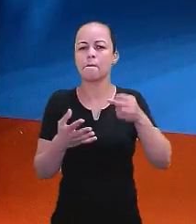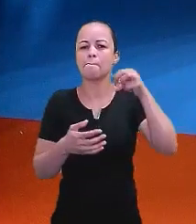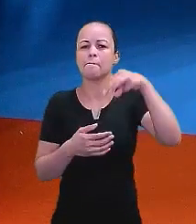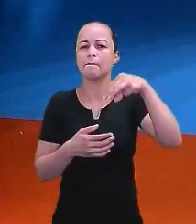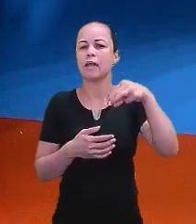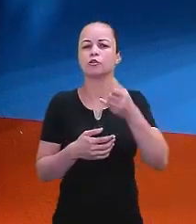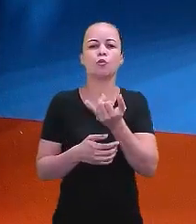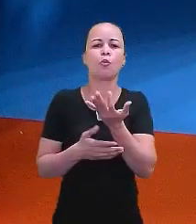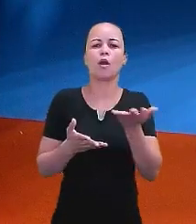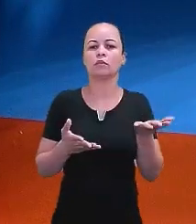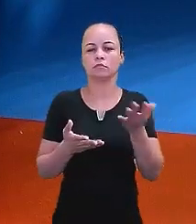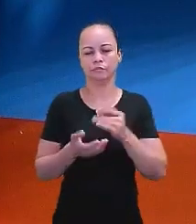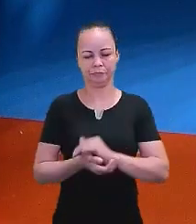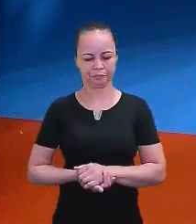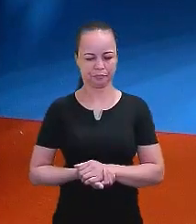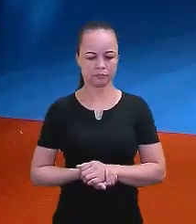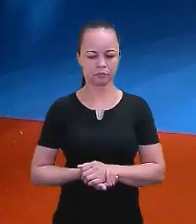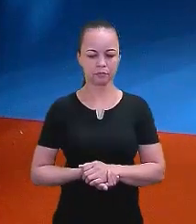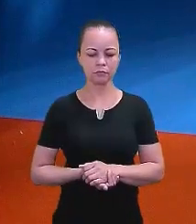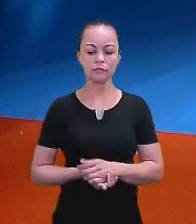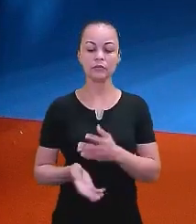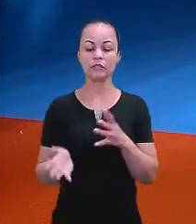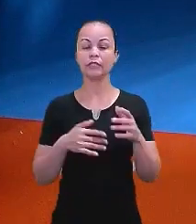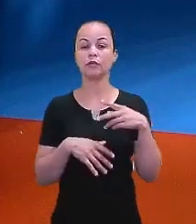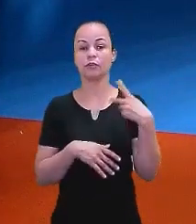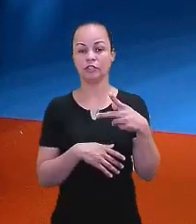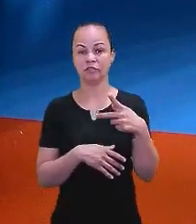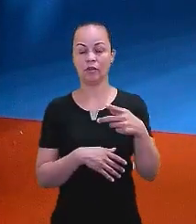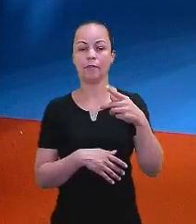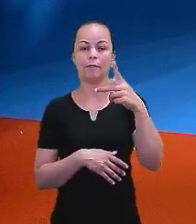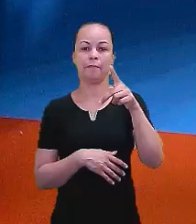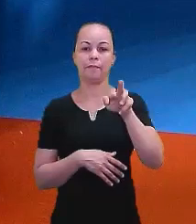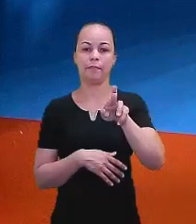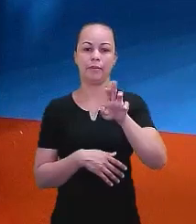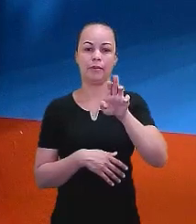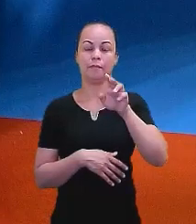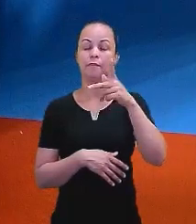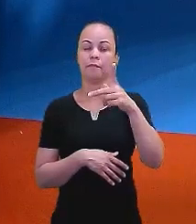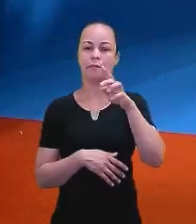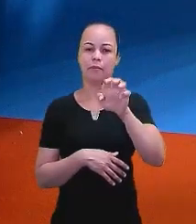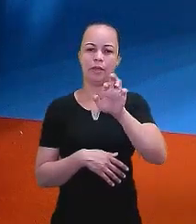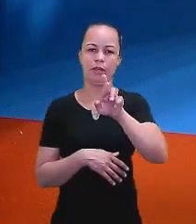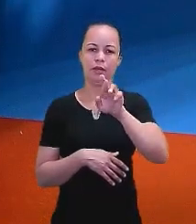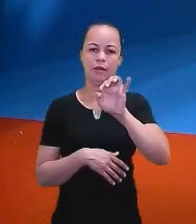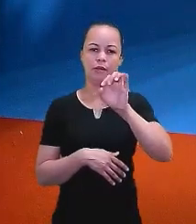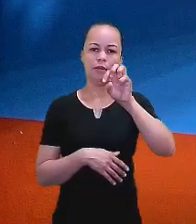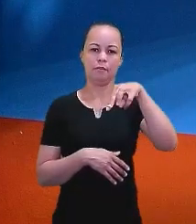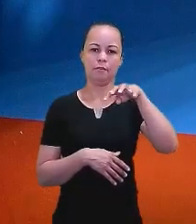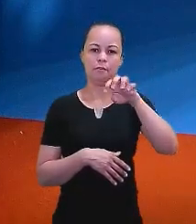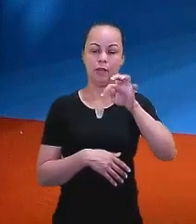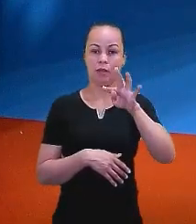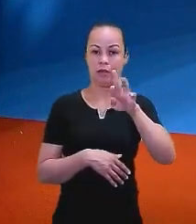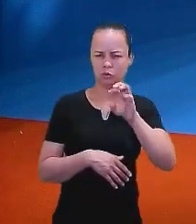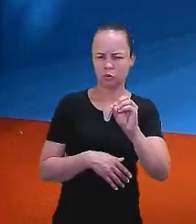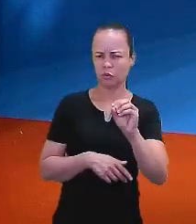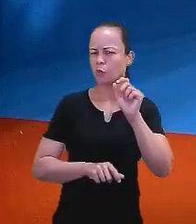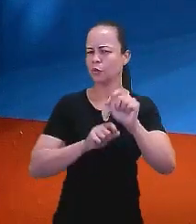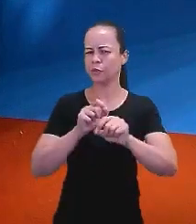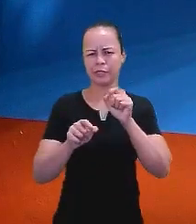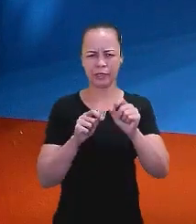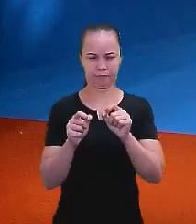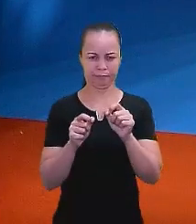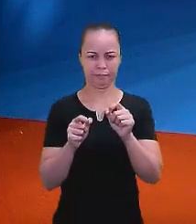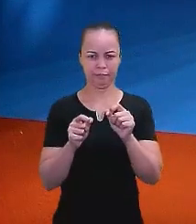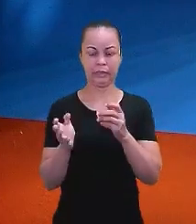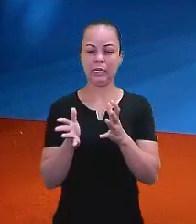uma volta completa nessa quadra, a gente vai para perímetro. O que é perímetro? É a medida